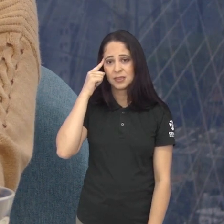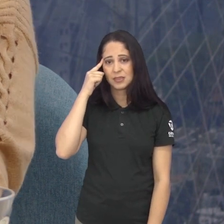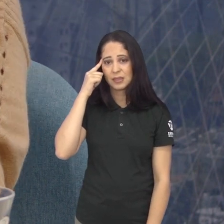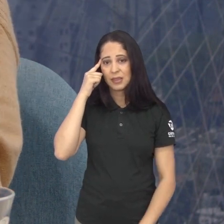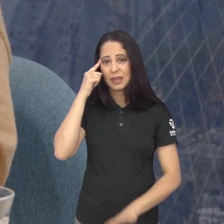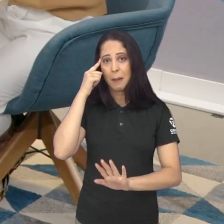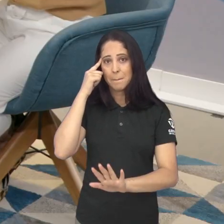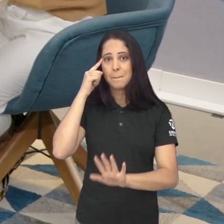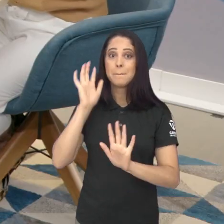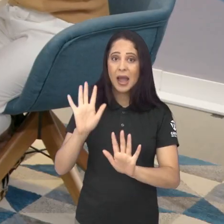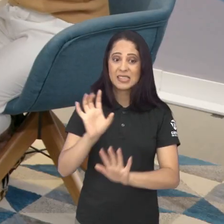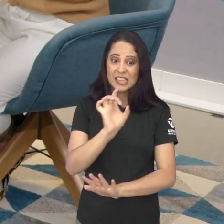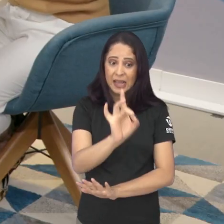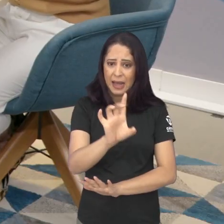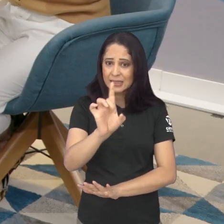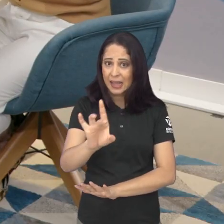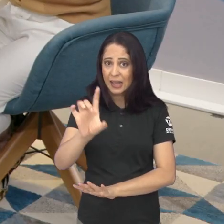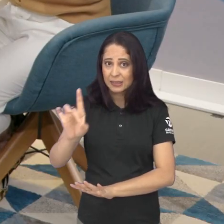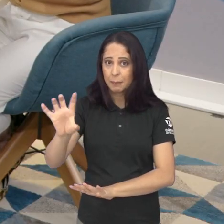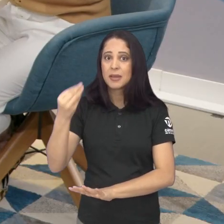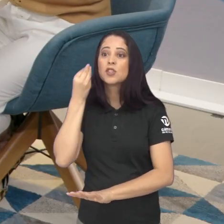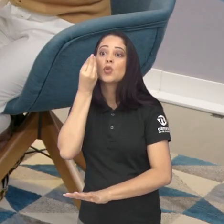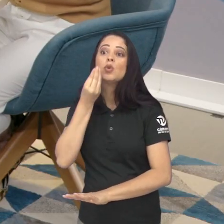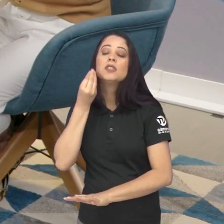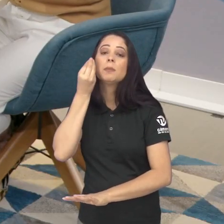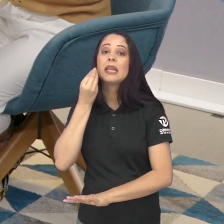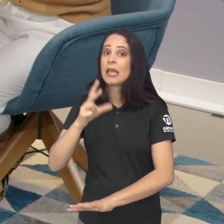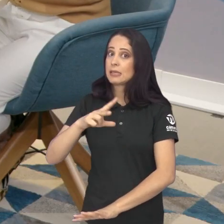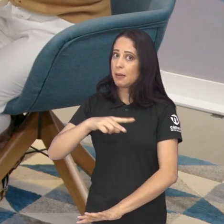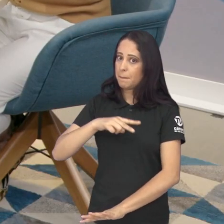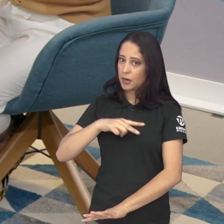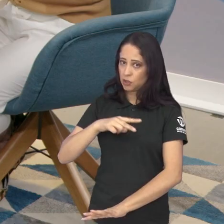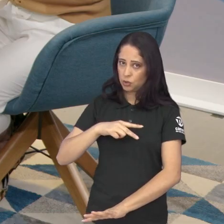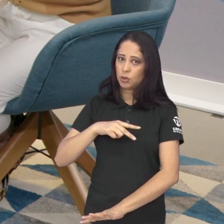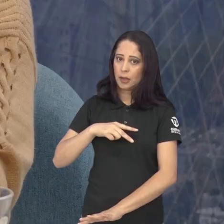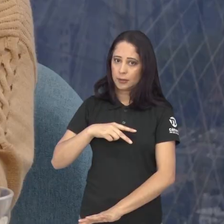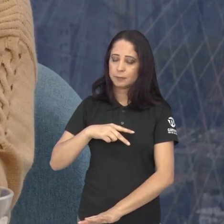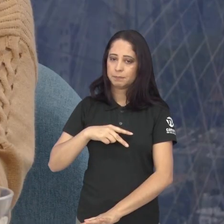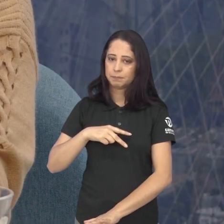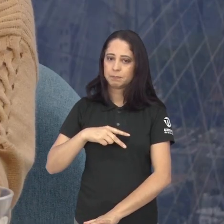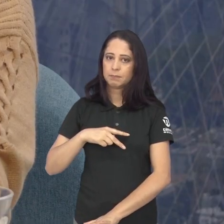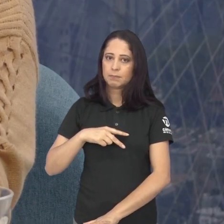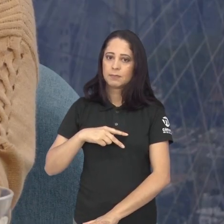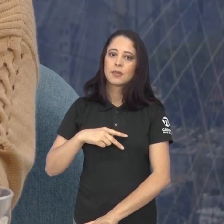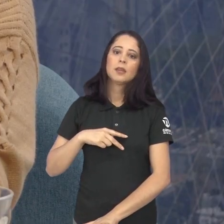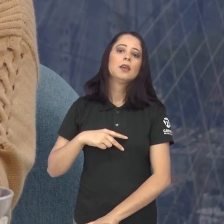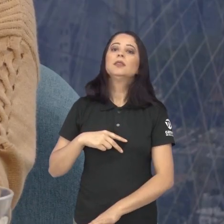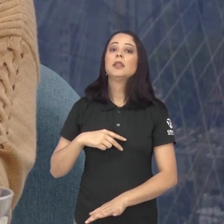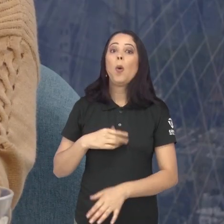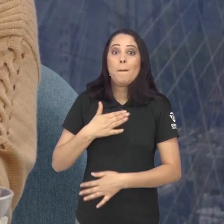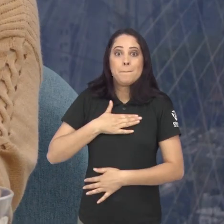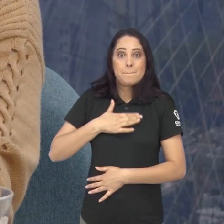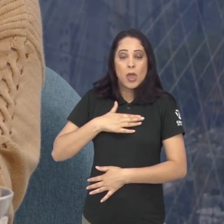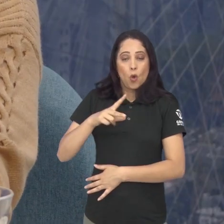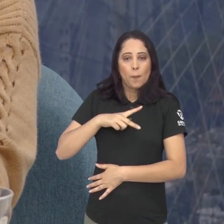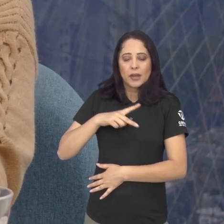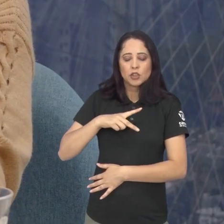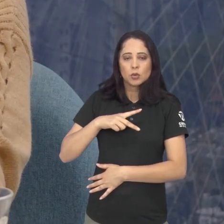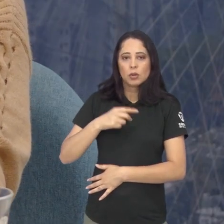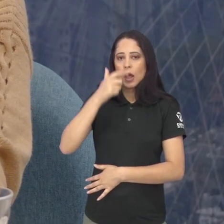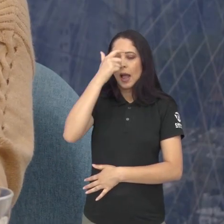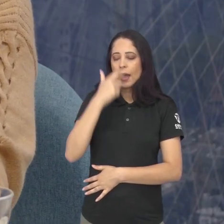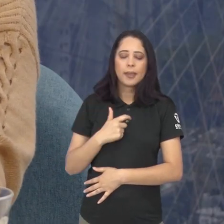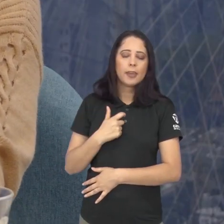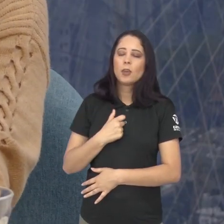a experiência é muito individual, né? Eu posso colocar aqui, quem me conhece sabe, foi um momento meu de